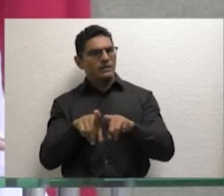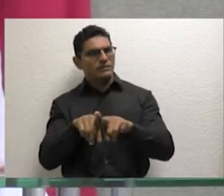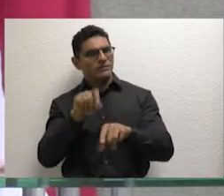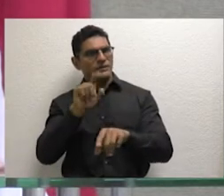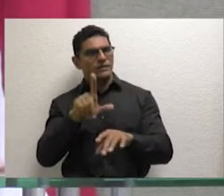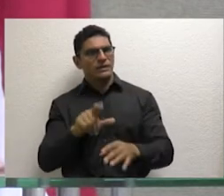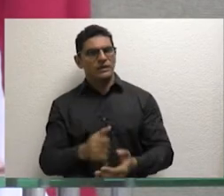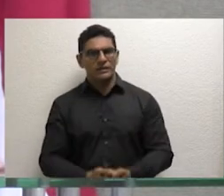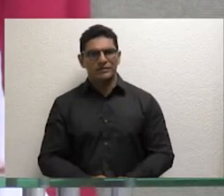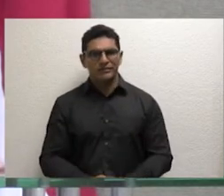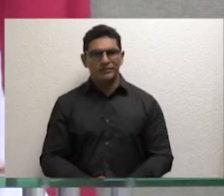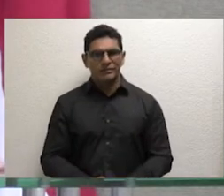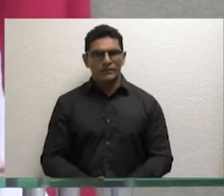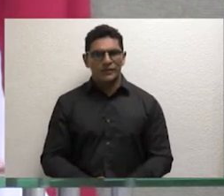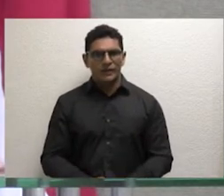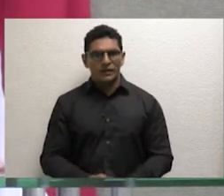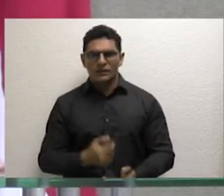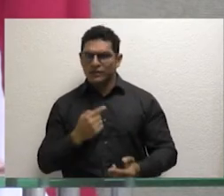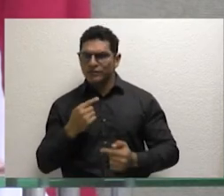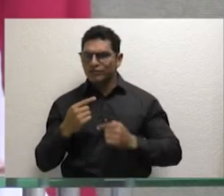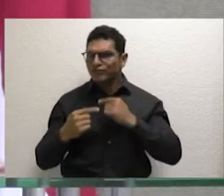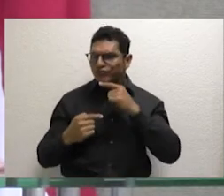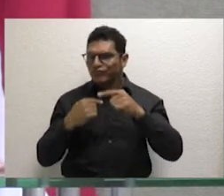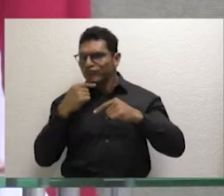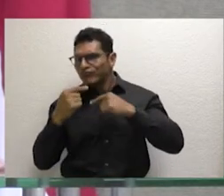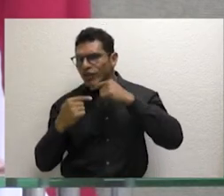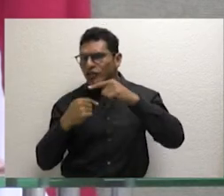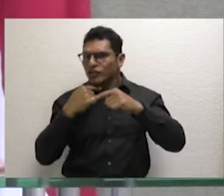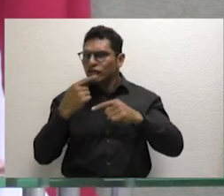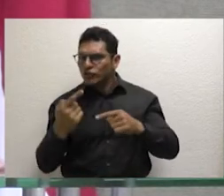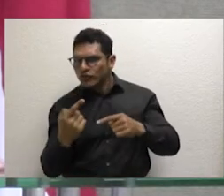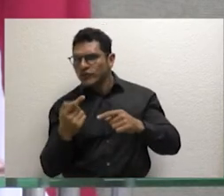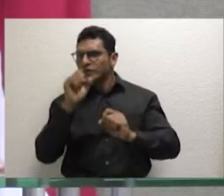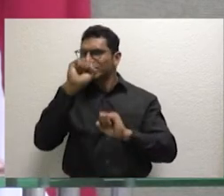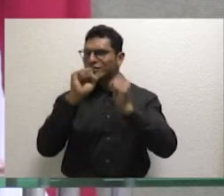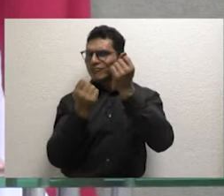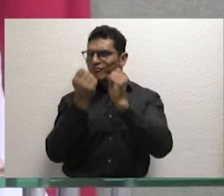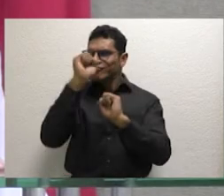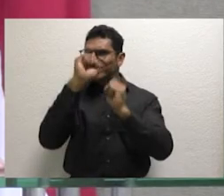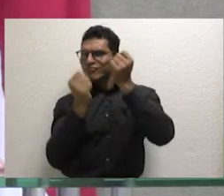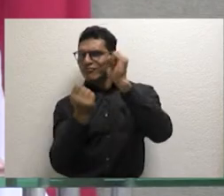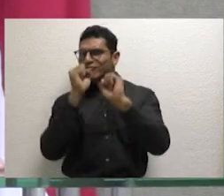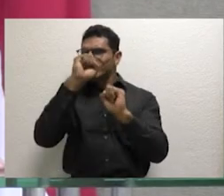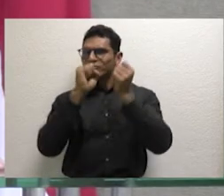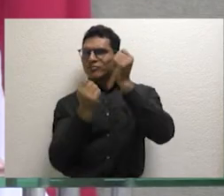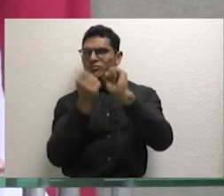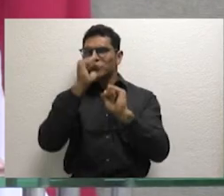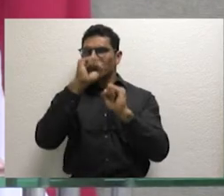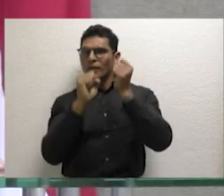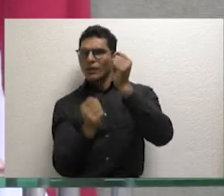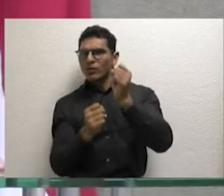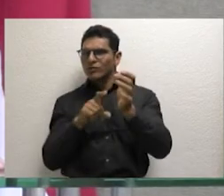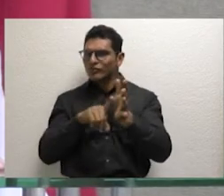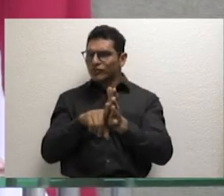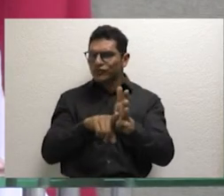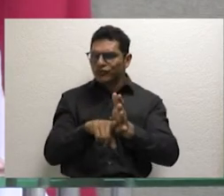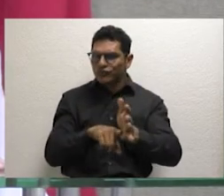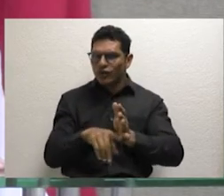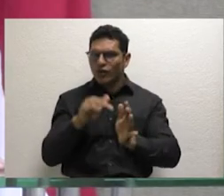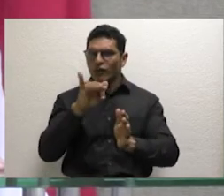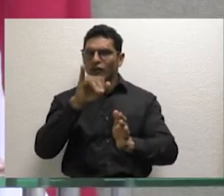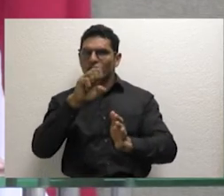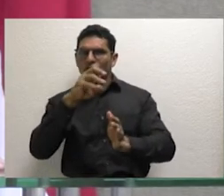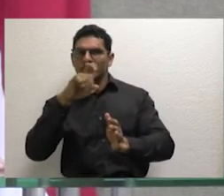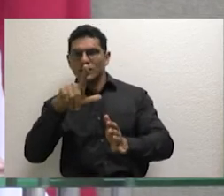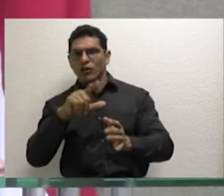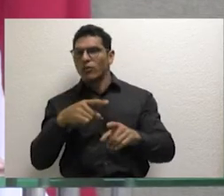que é questionável se considerar o modelo zona franca como renúncia fiscal não cabe porque está